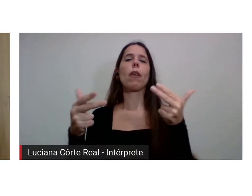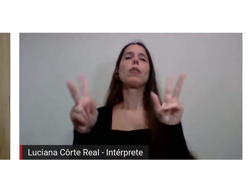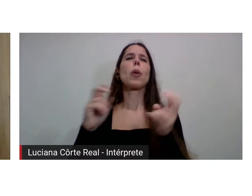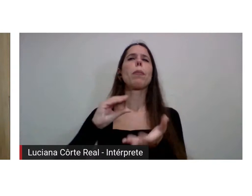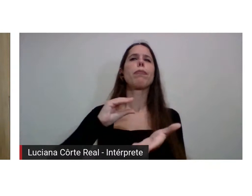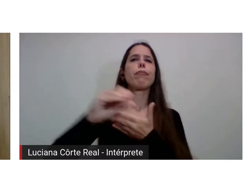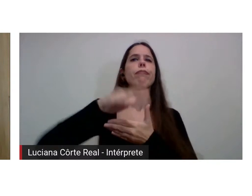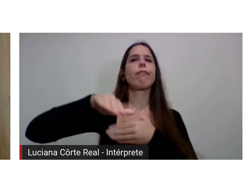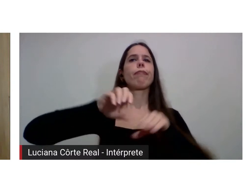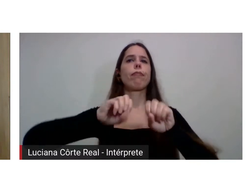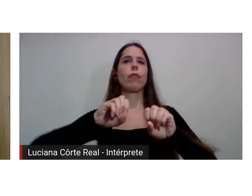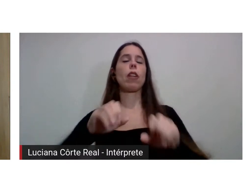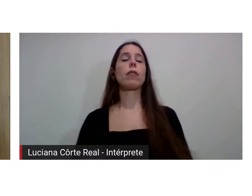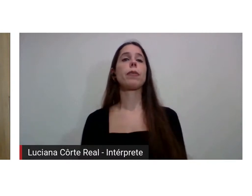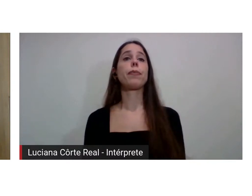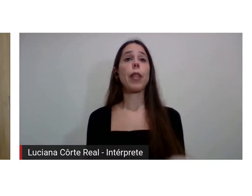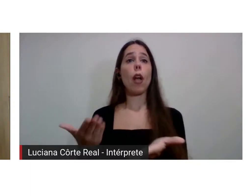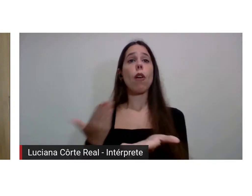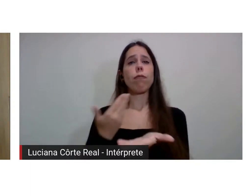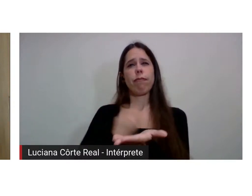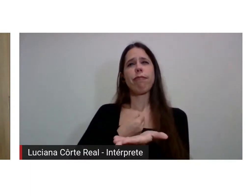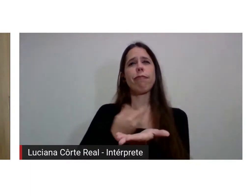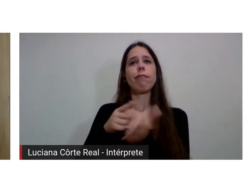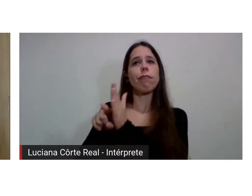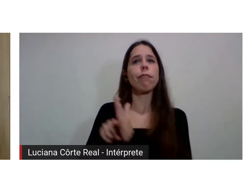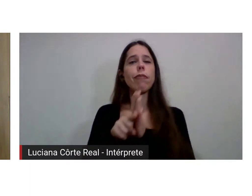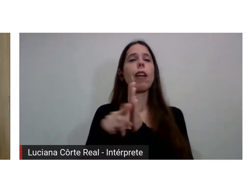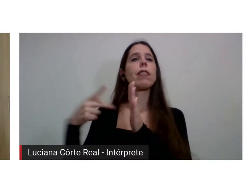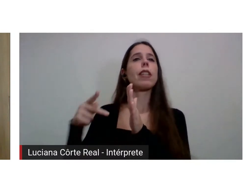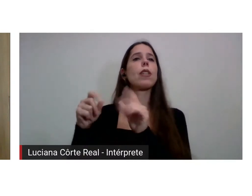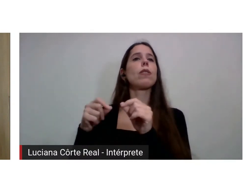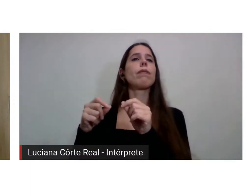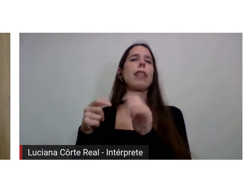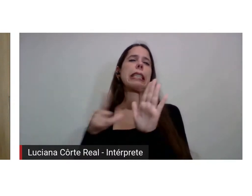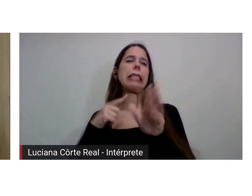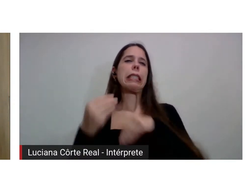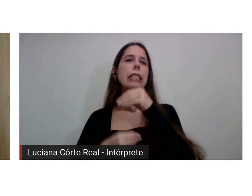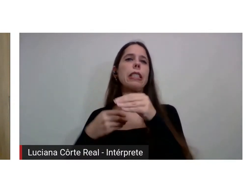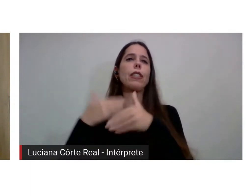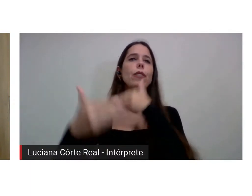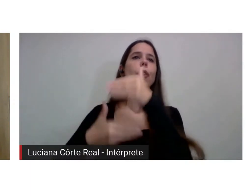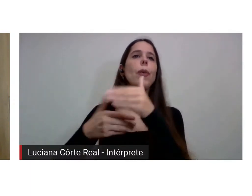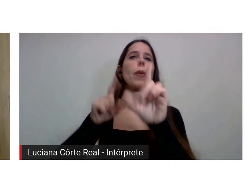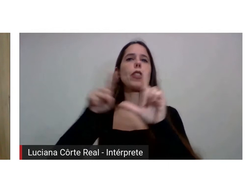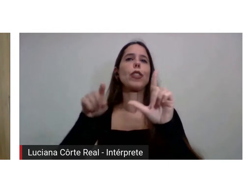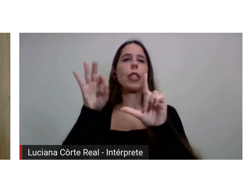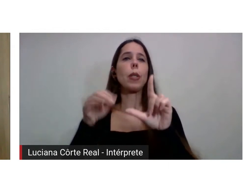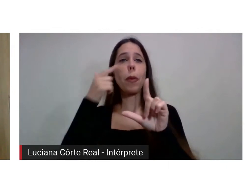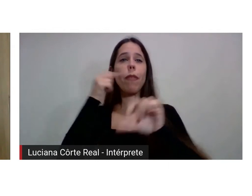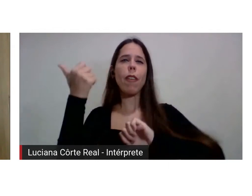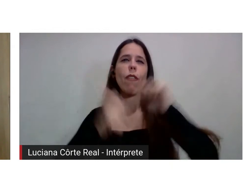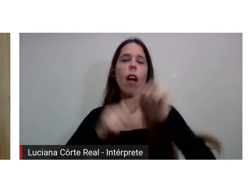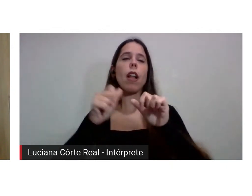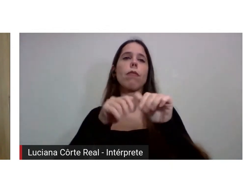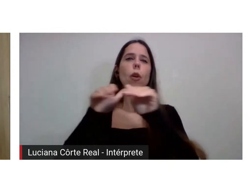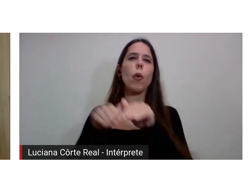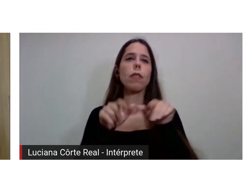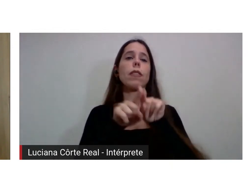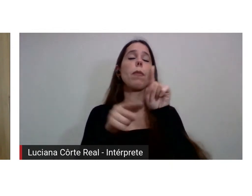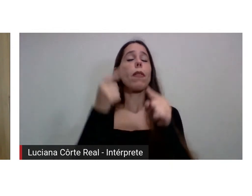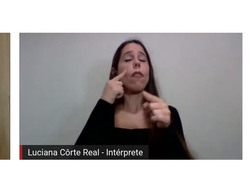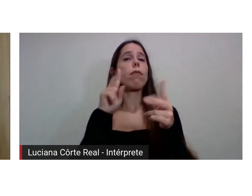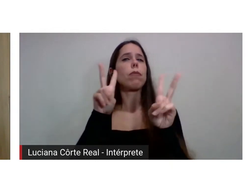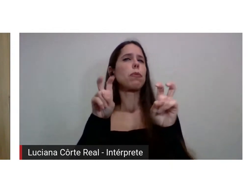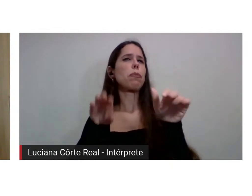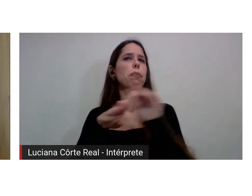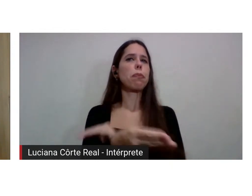Atualmente, as pesquisas do Baker envolvem o desenvolvimento de indicadores para avaliar a equidade e adequação no financiamento escolar,